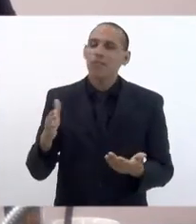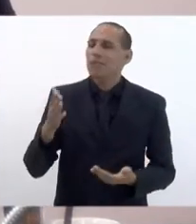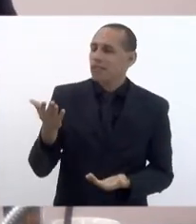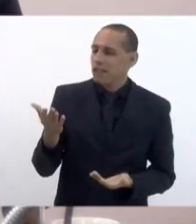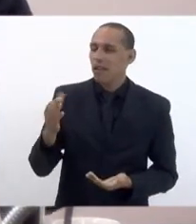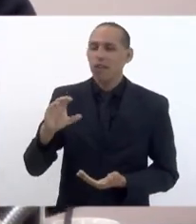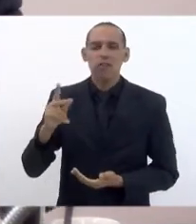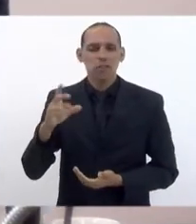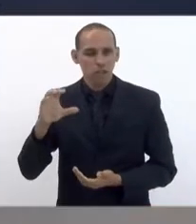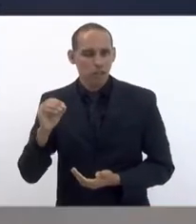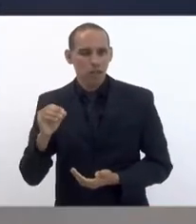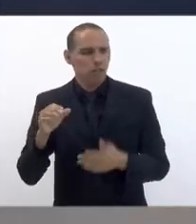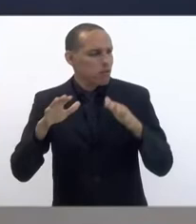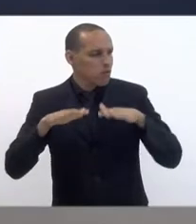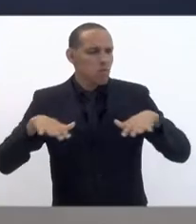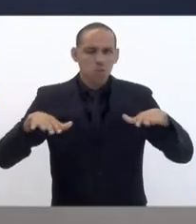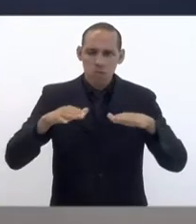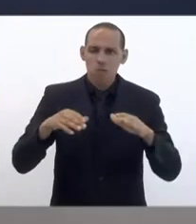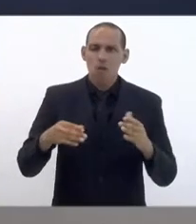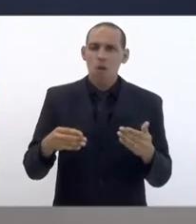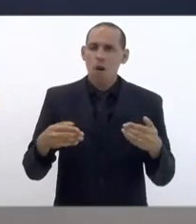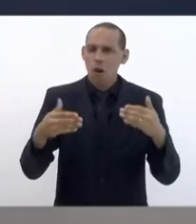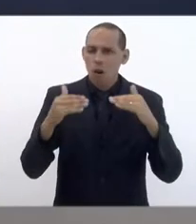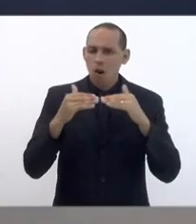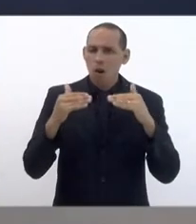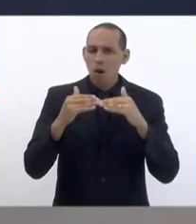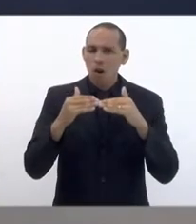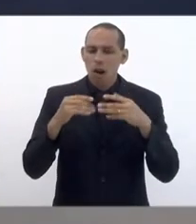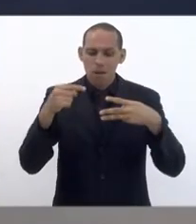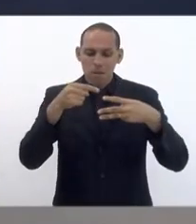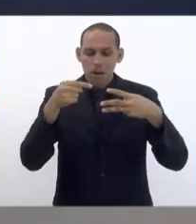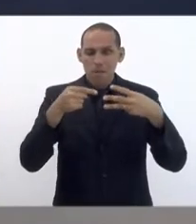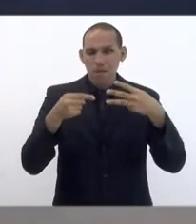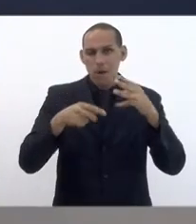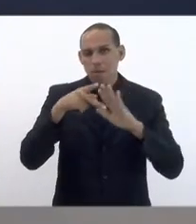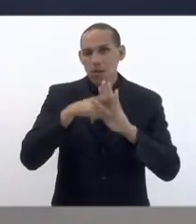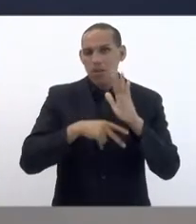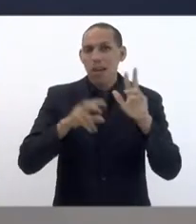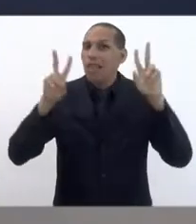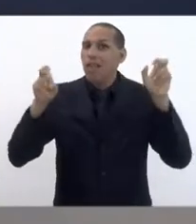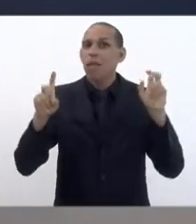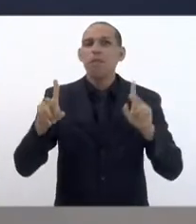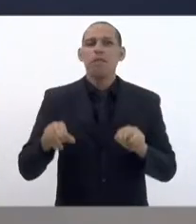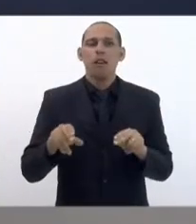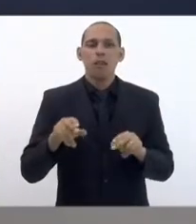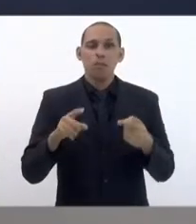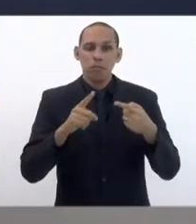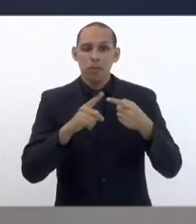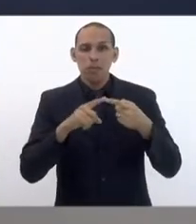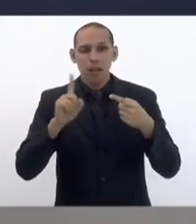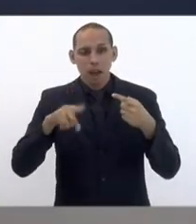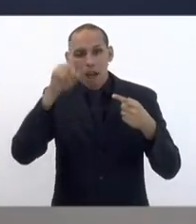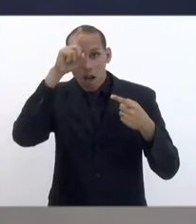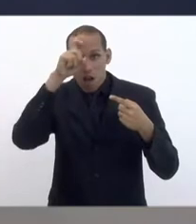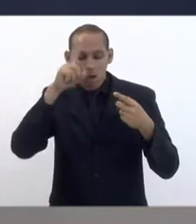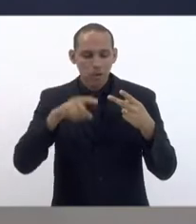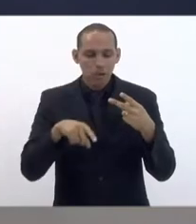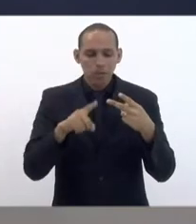Chico, deputado, se todos concordarem, os três projetos têm o mesmo tema. Só que o primeiro fala de hospitais, o